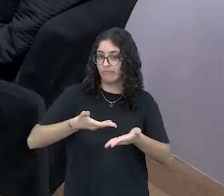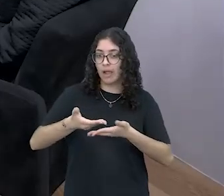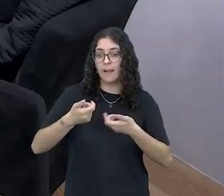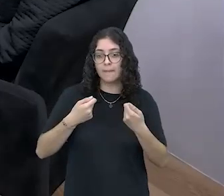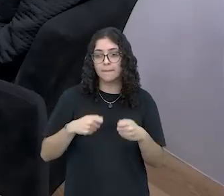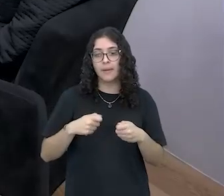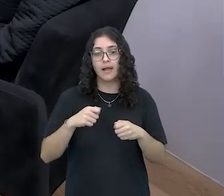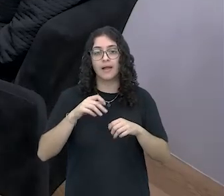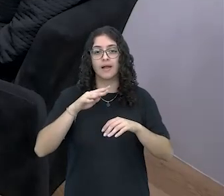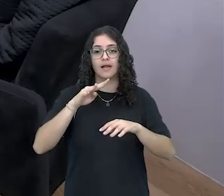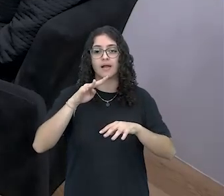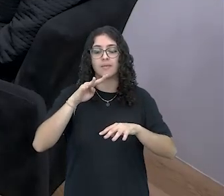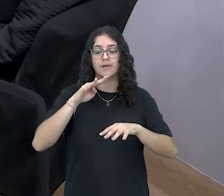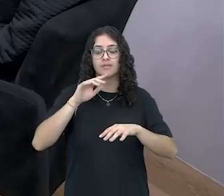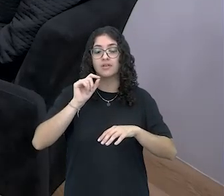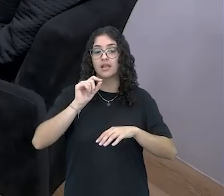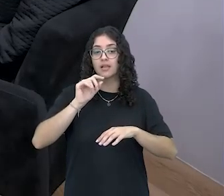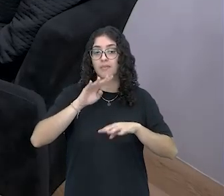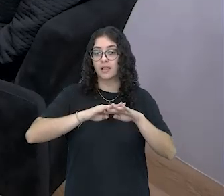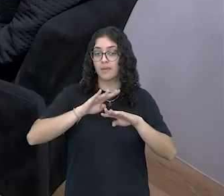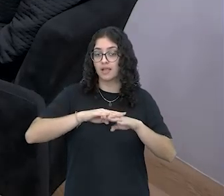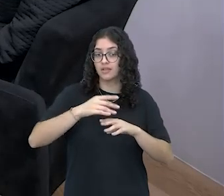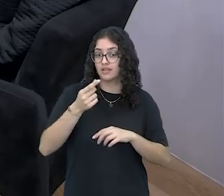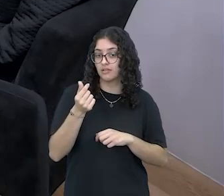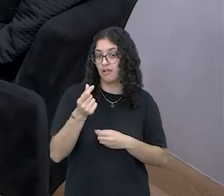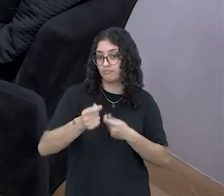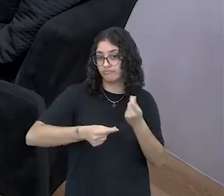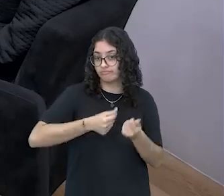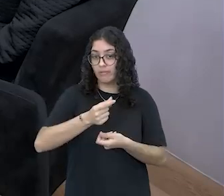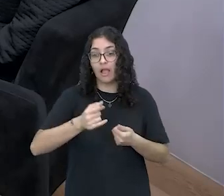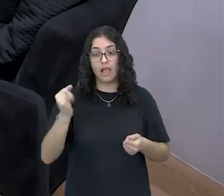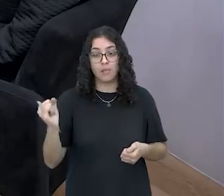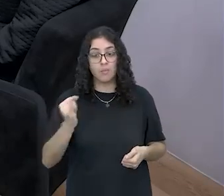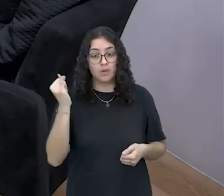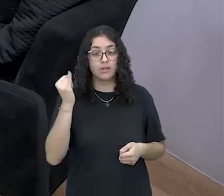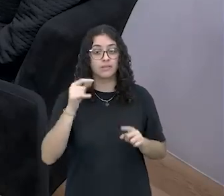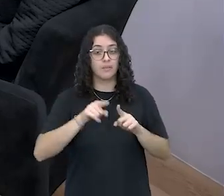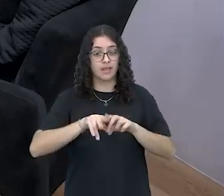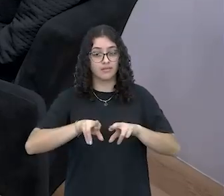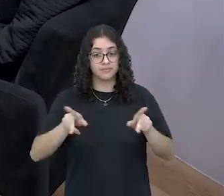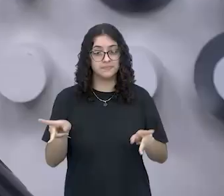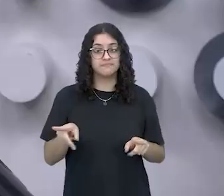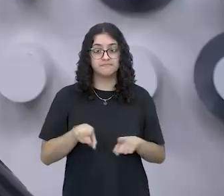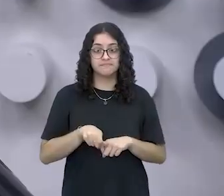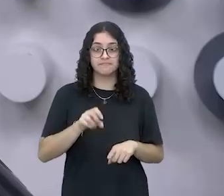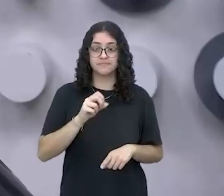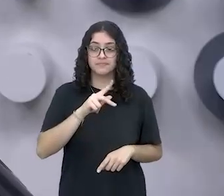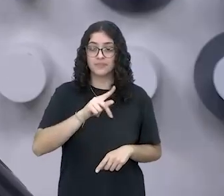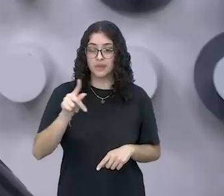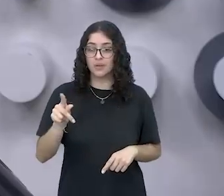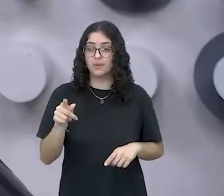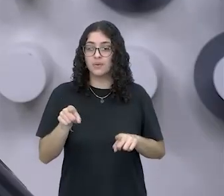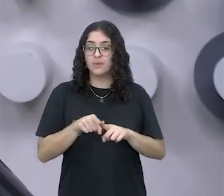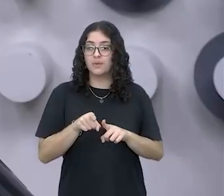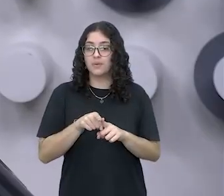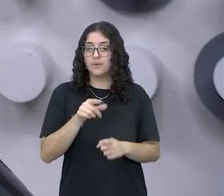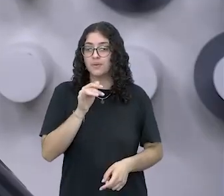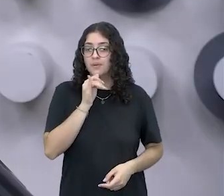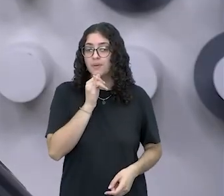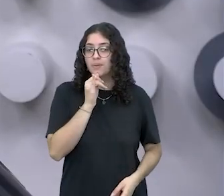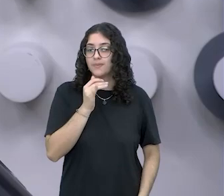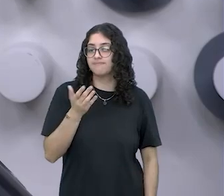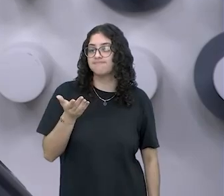Essa matemática financeira, muito importante e é um diferencial. E aí outros professores aqui colocam a questão mais